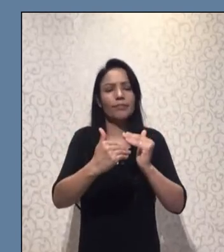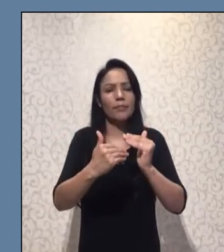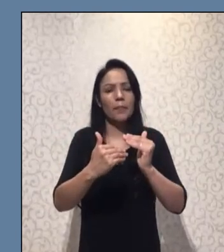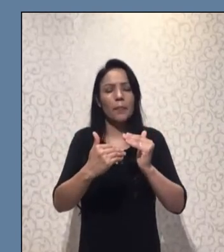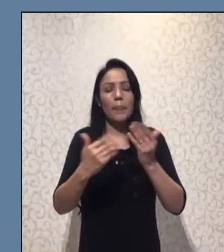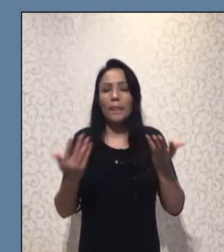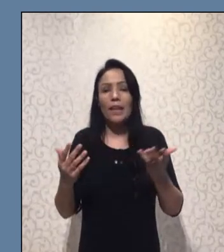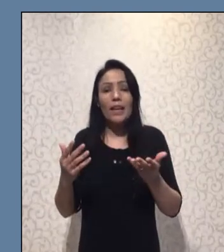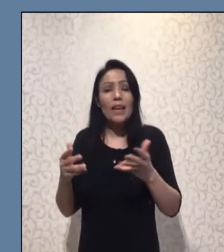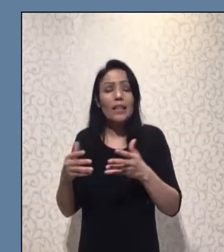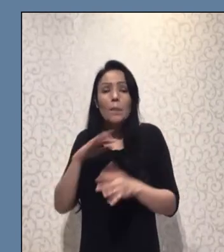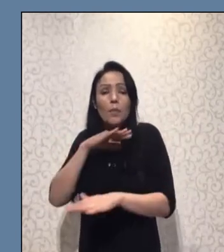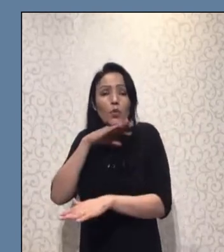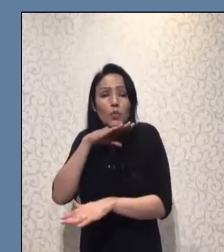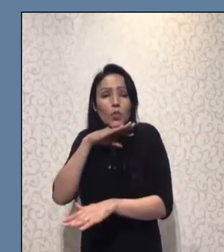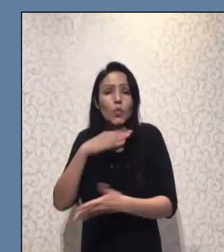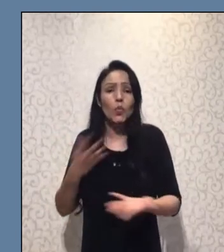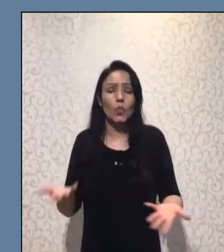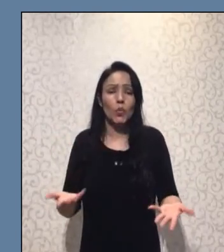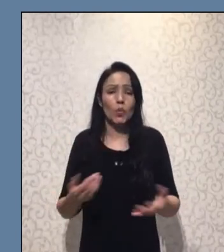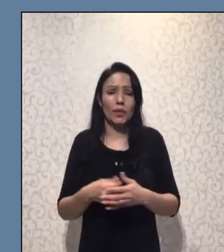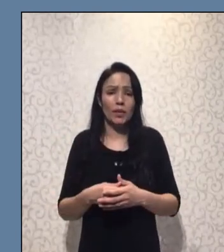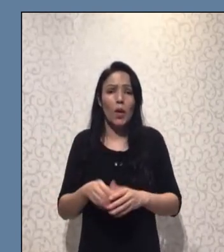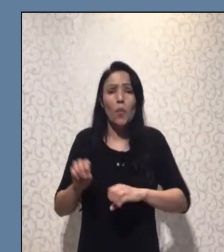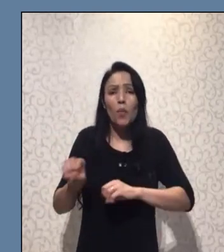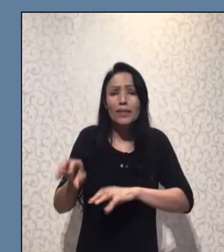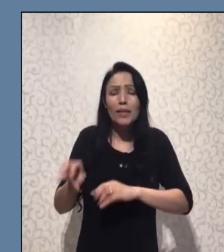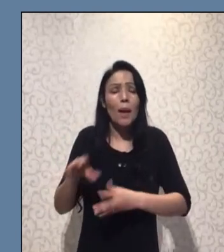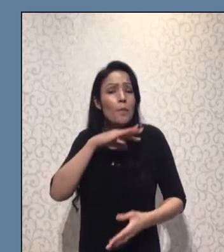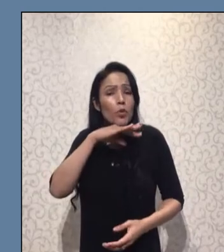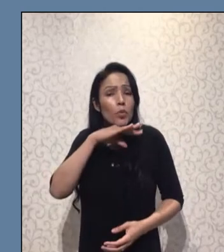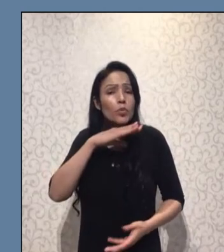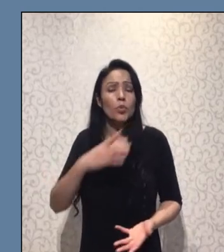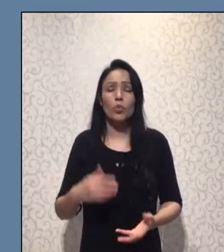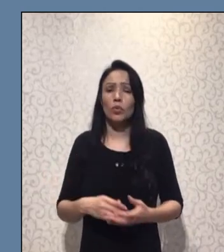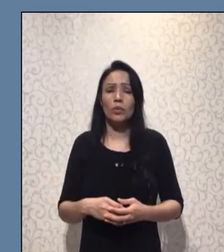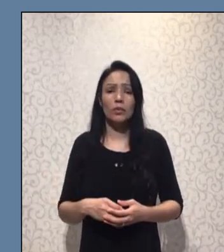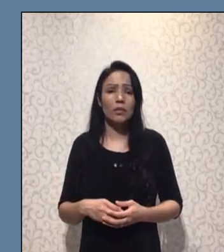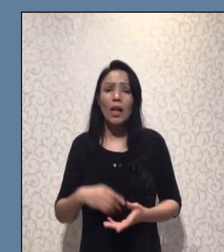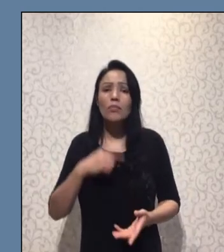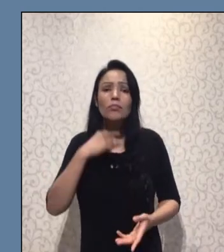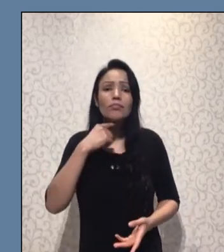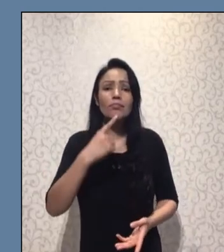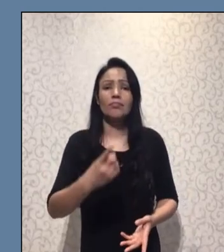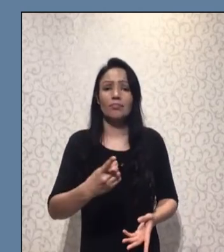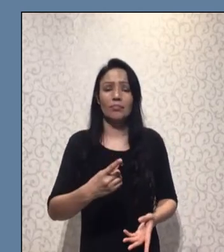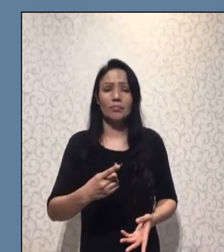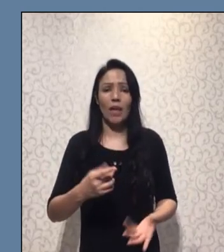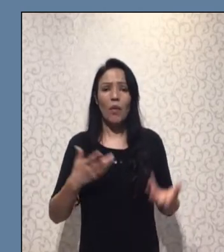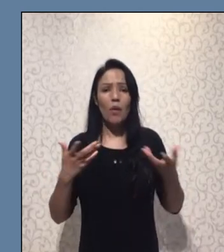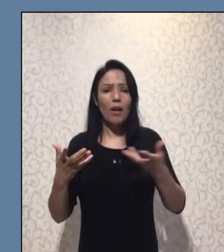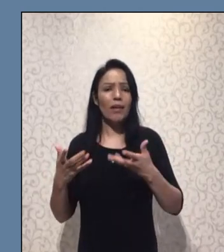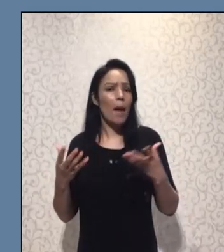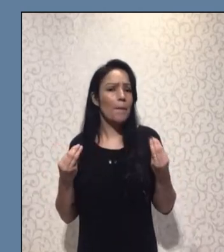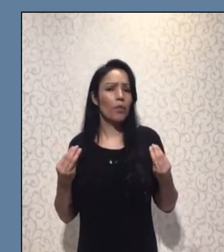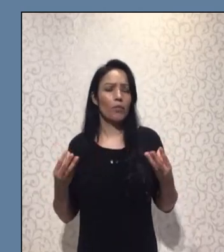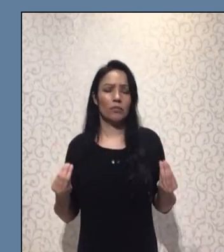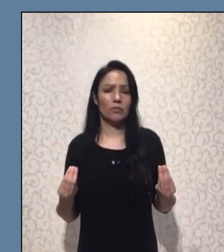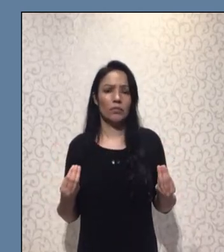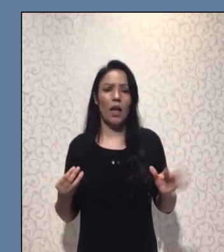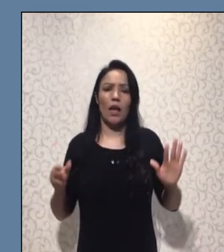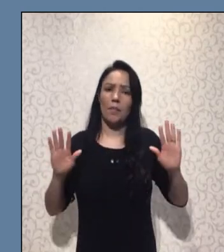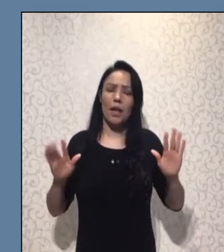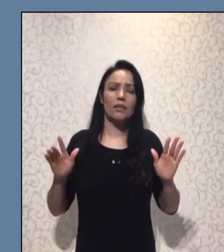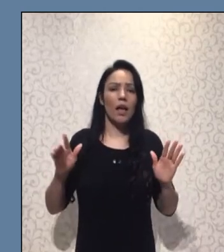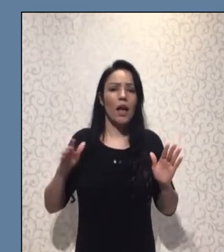grande, grande, que ele não dá conta, não, sabe? É querer muito. Agora, é muito mais tranquilo